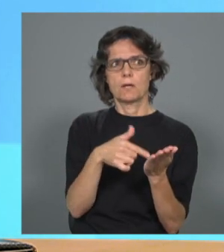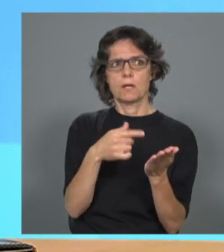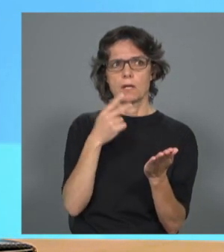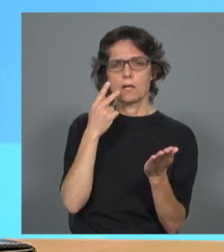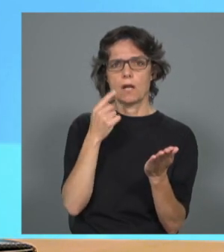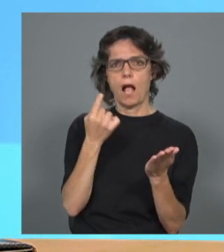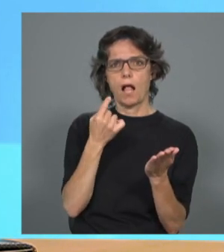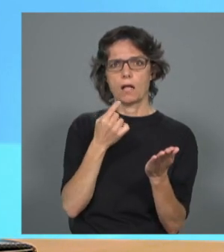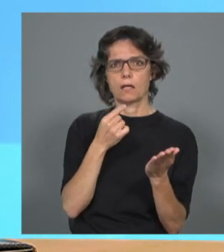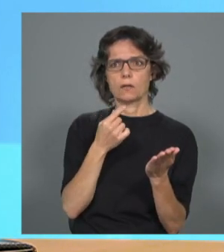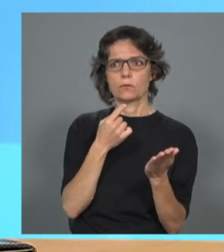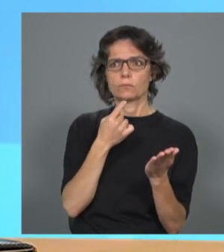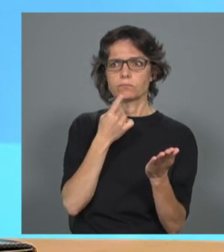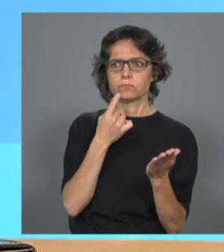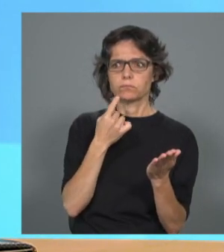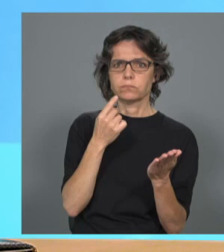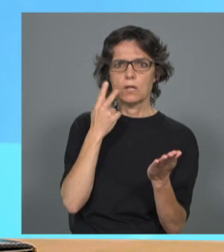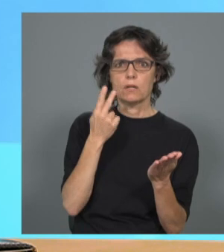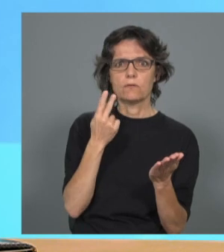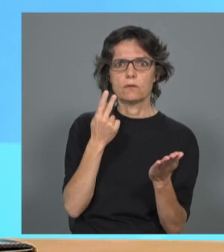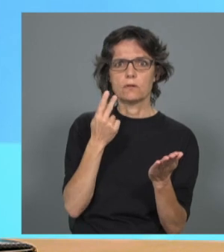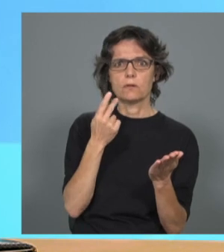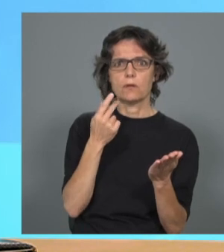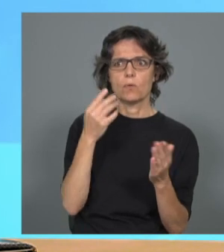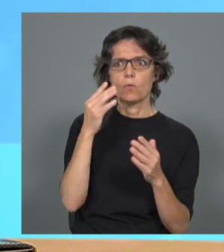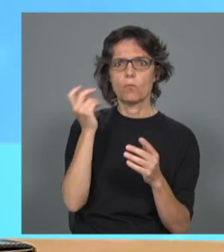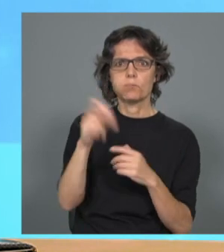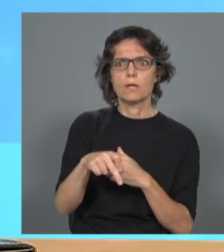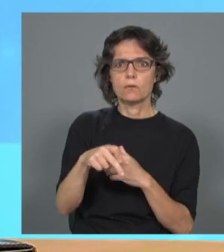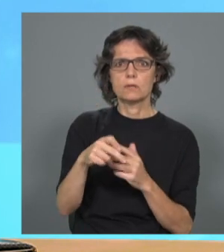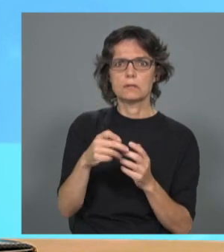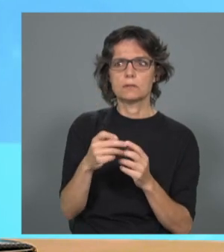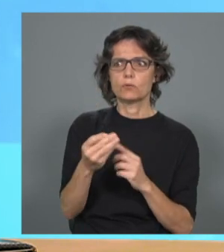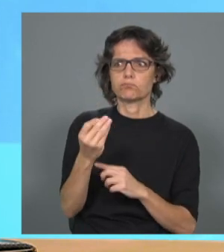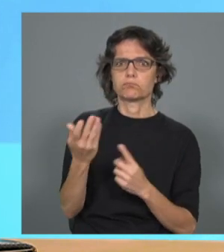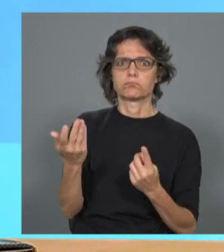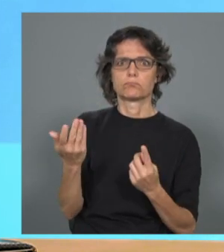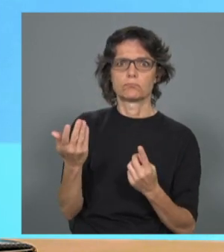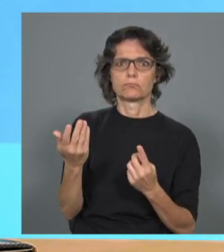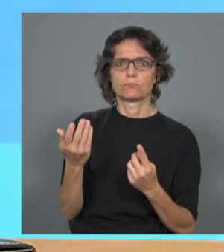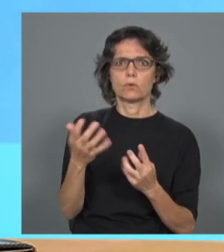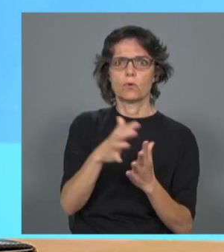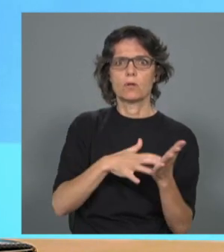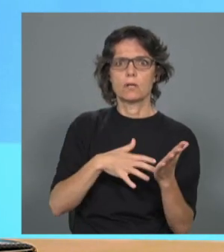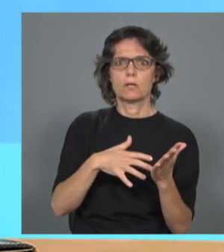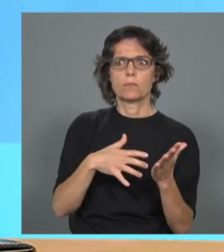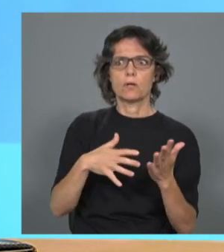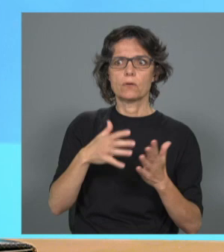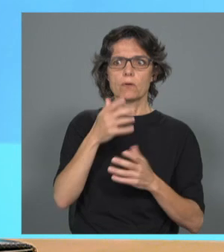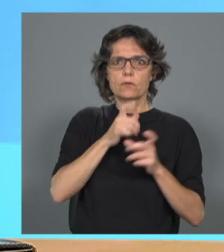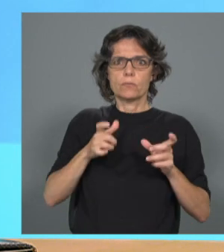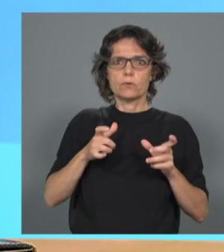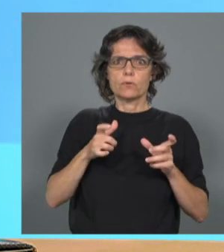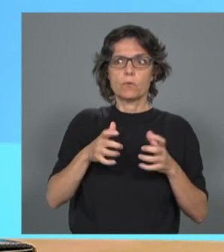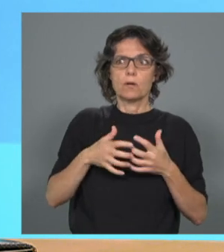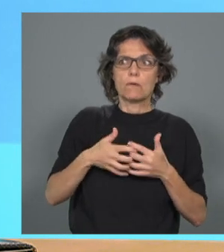vida depois da morte, e por isso de ressurreição. É um texto, é uma narrativa de ressurreição. E por isso esta insegurança, porque estavam ainda